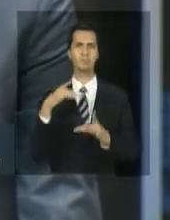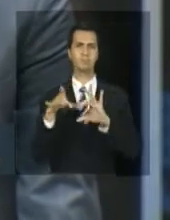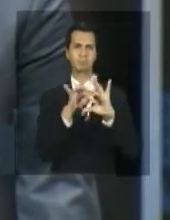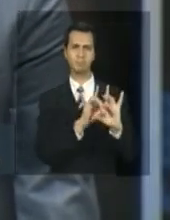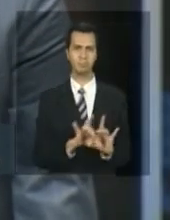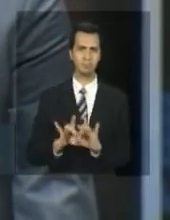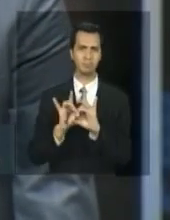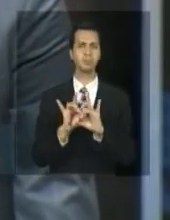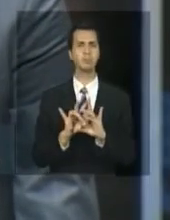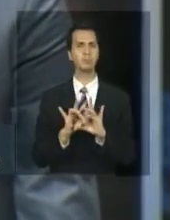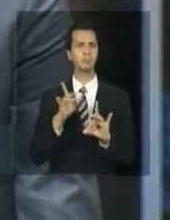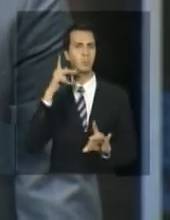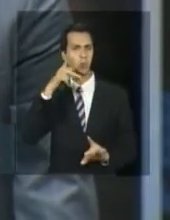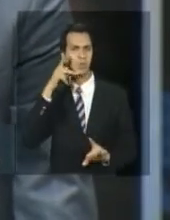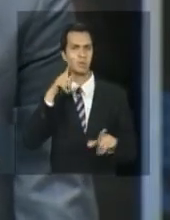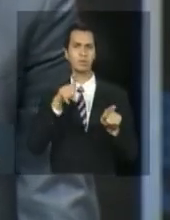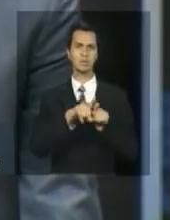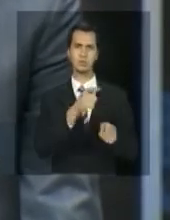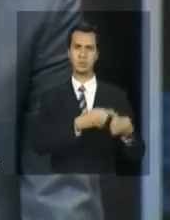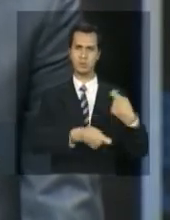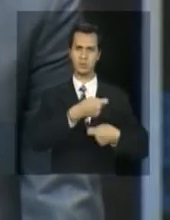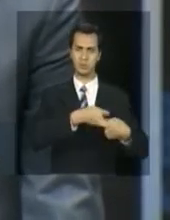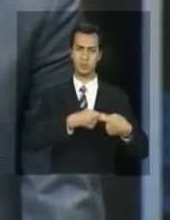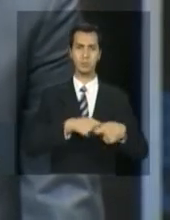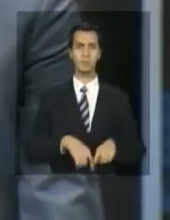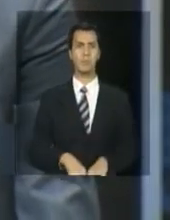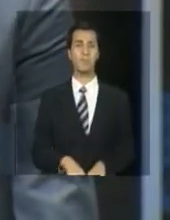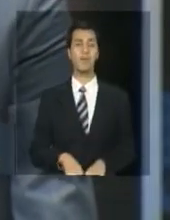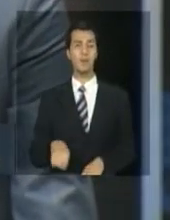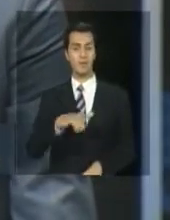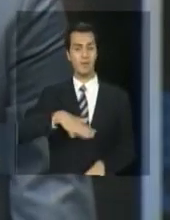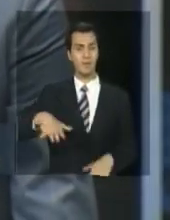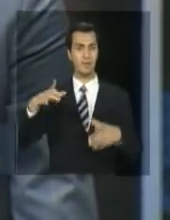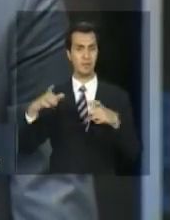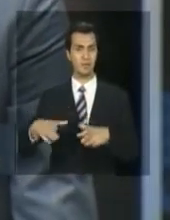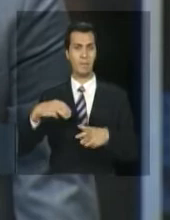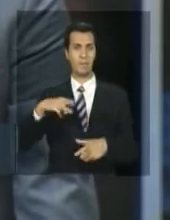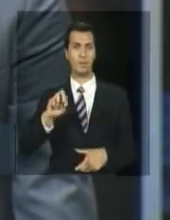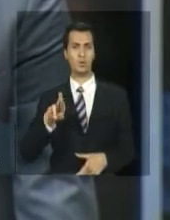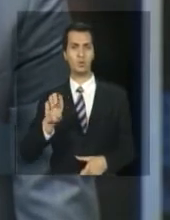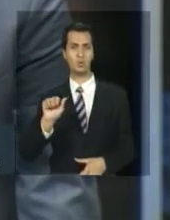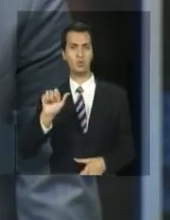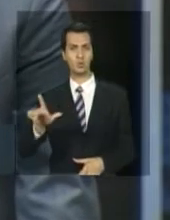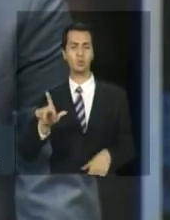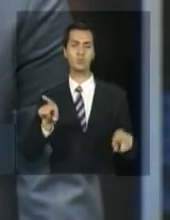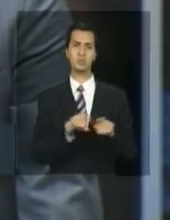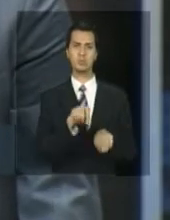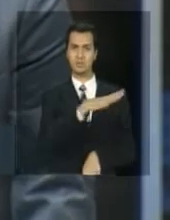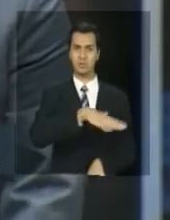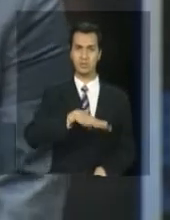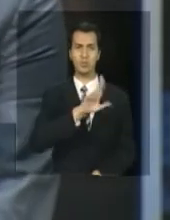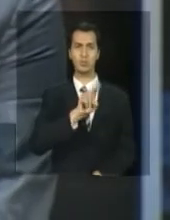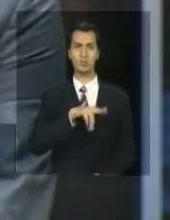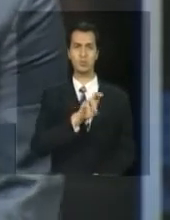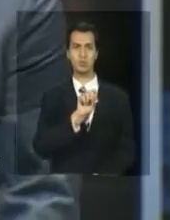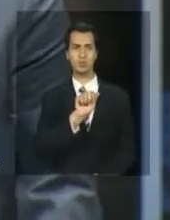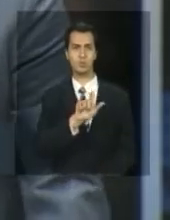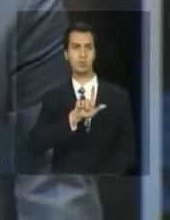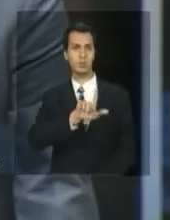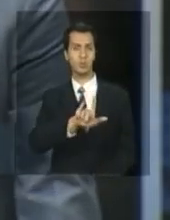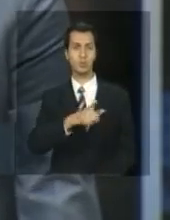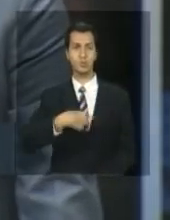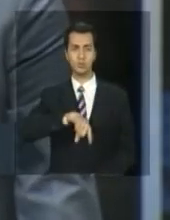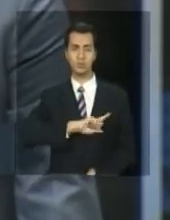e econômicos do Brasil. Com o Mercosul e a Unasul, estamos avançando na coordenação